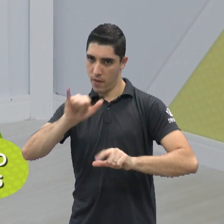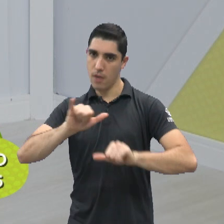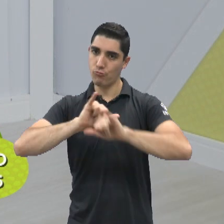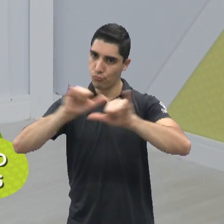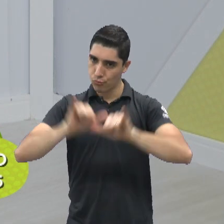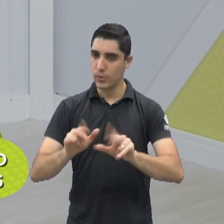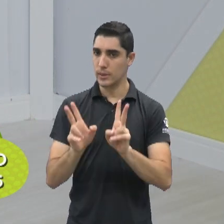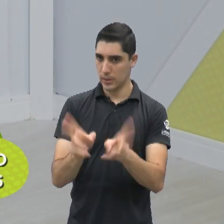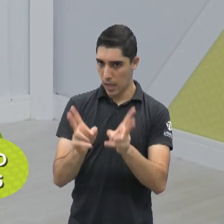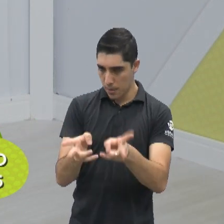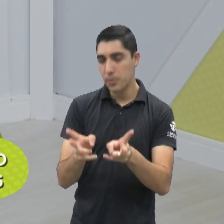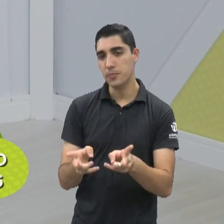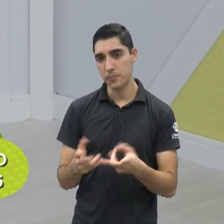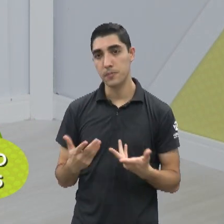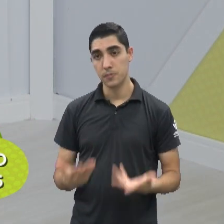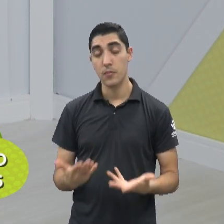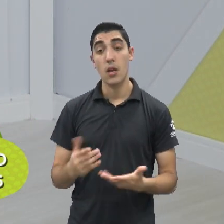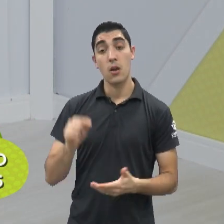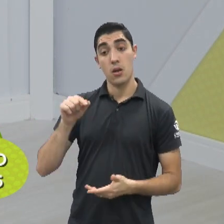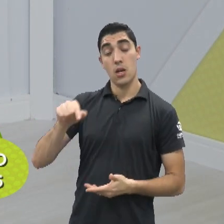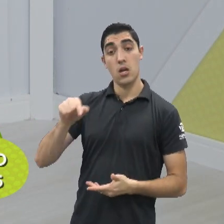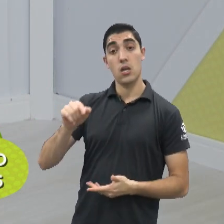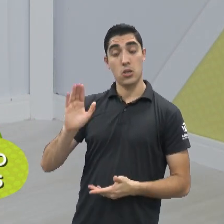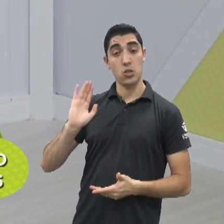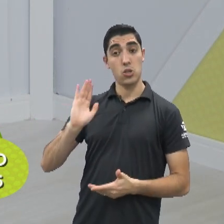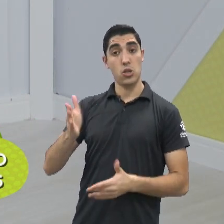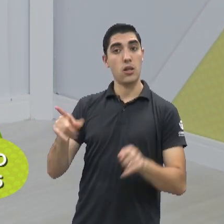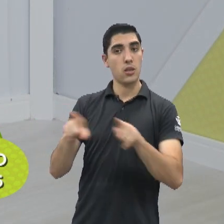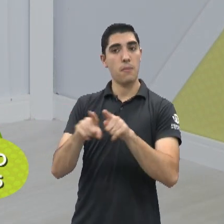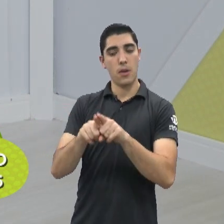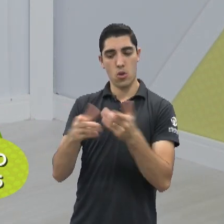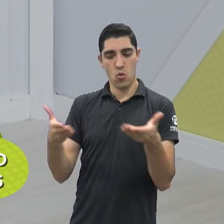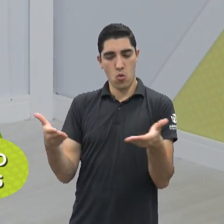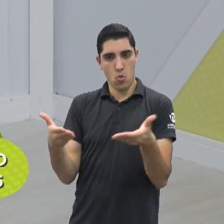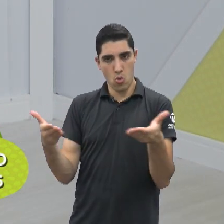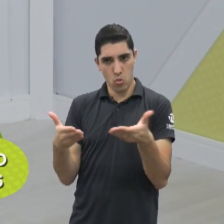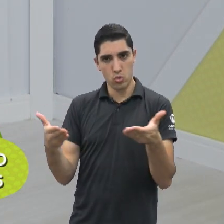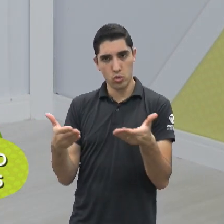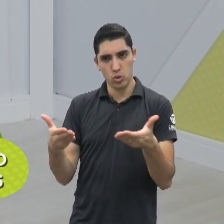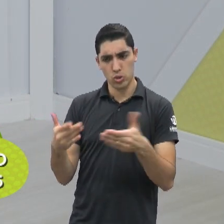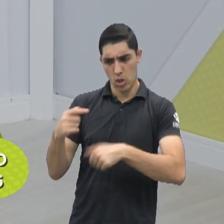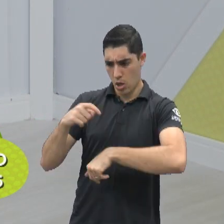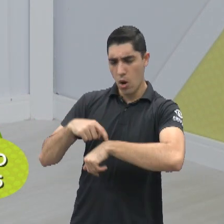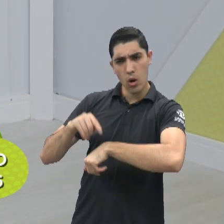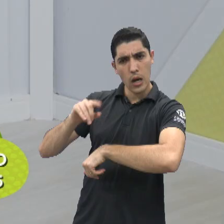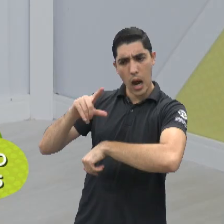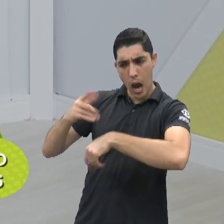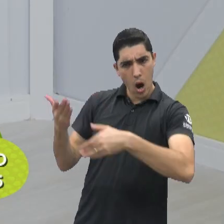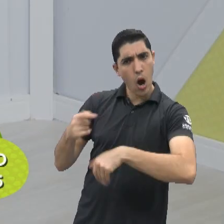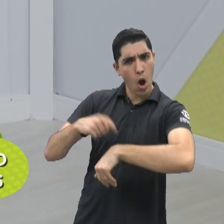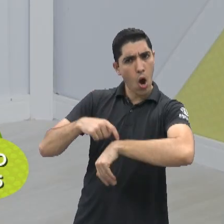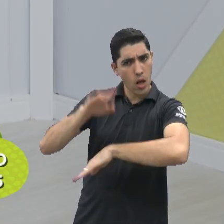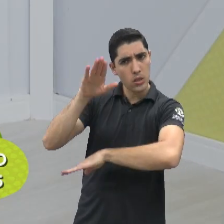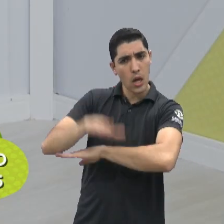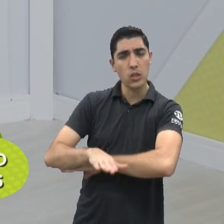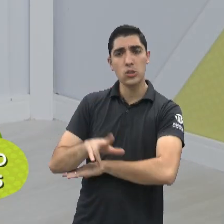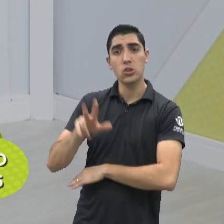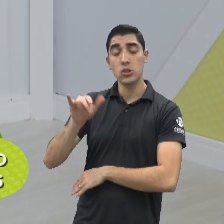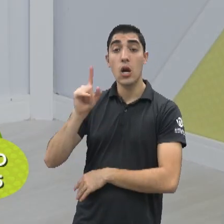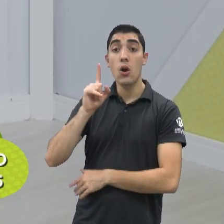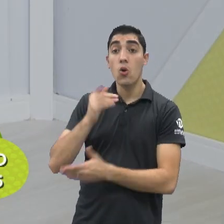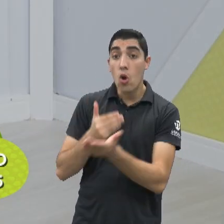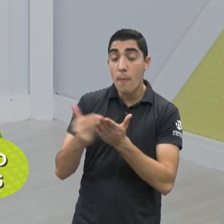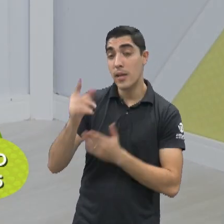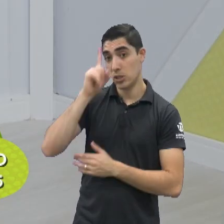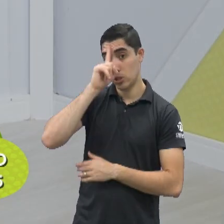Esporte. Teve um conselho técnico hoje, acabou agora há pouco. O campeonato deve começar no dia 15 de janeiro